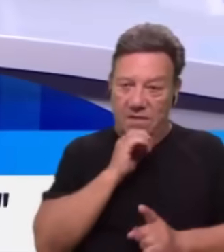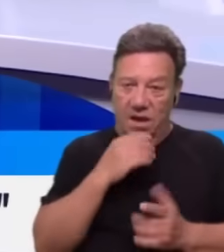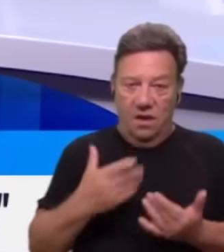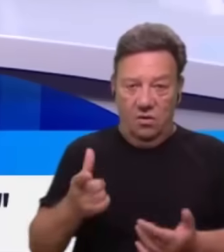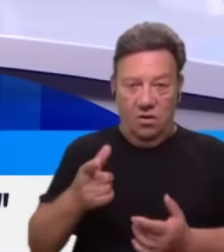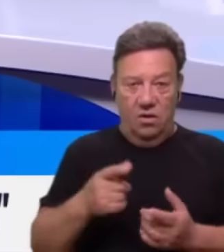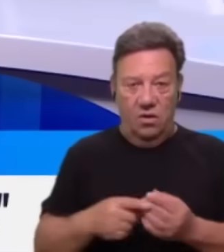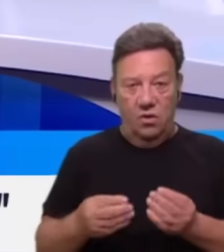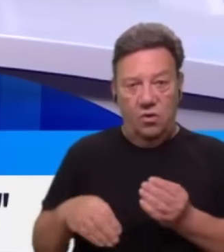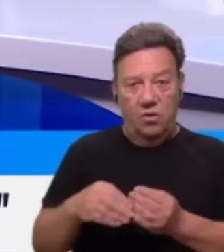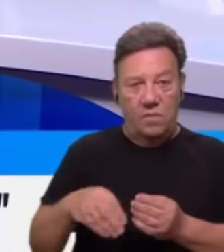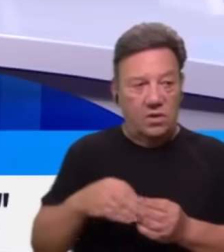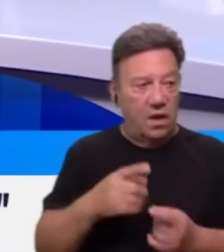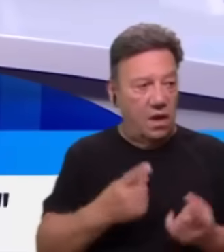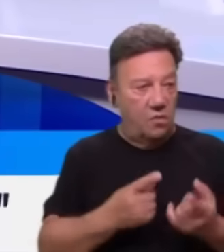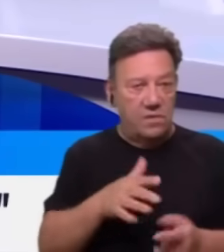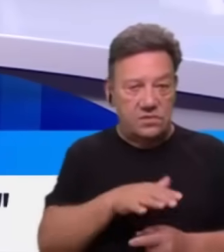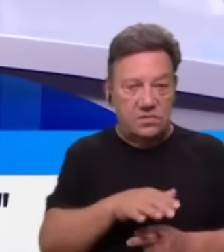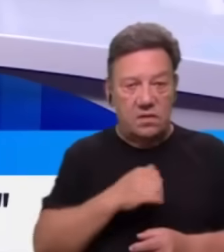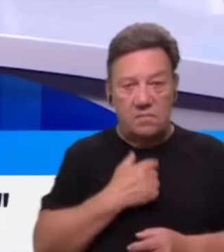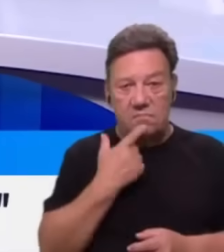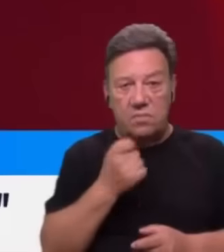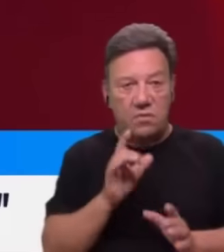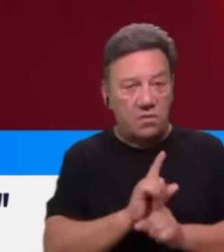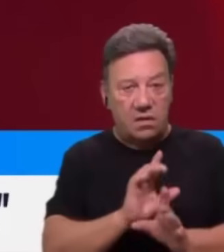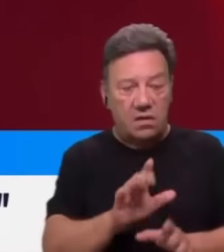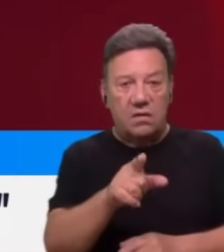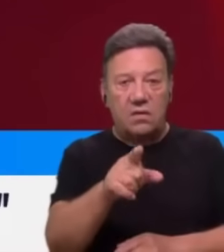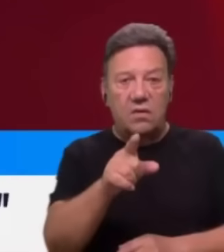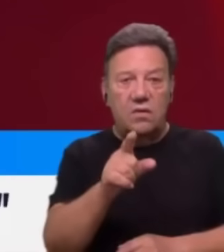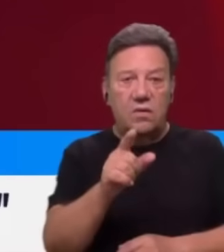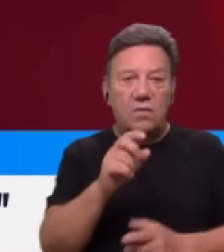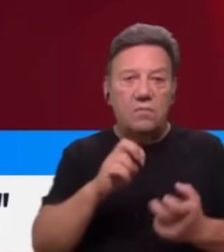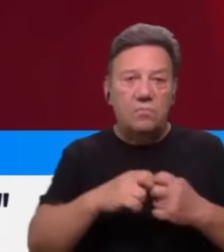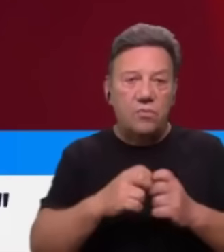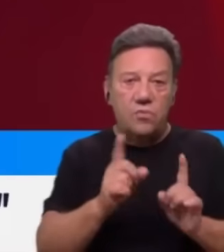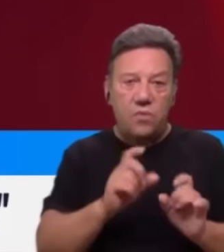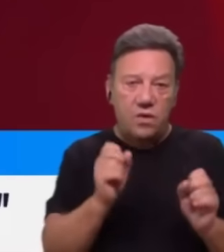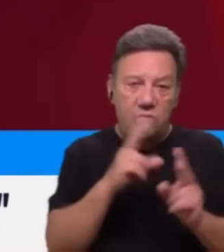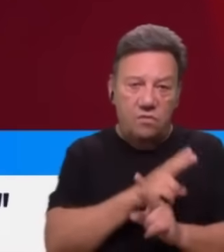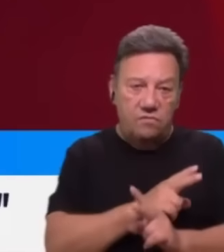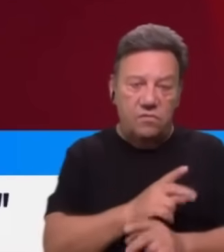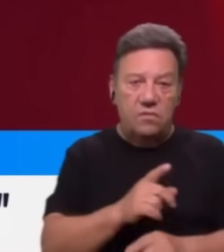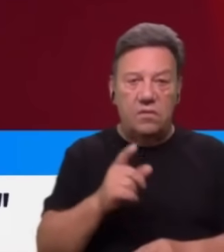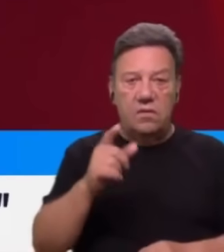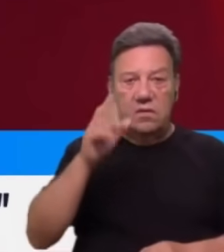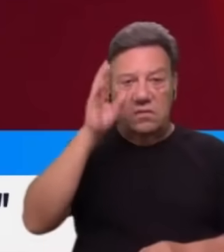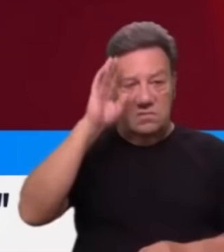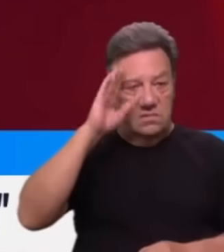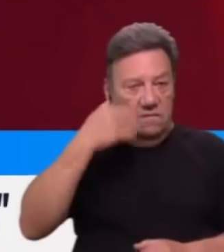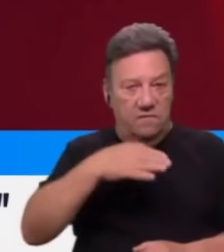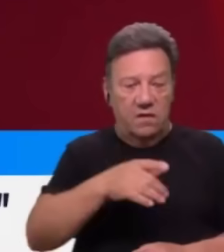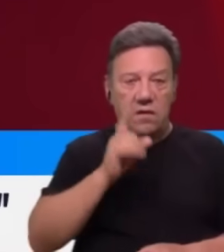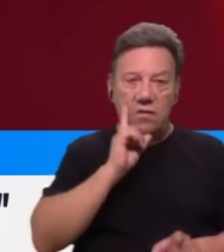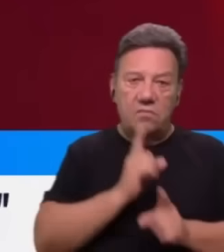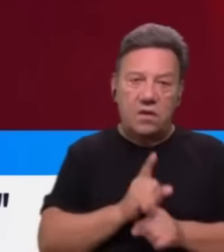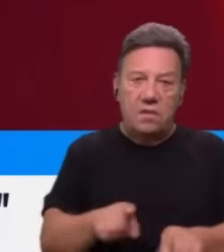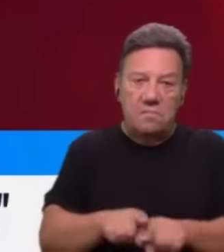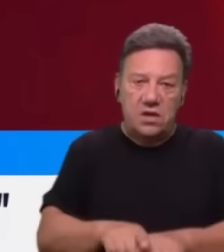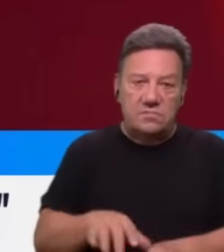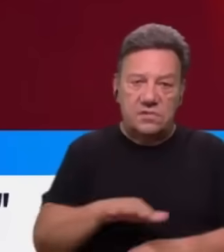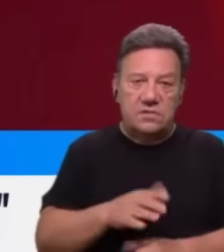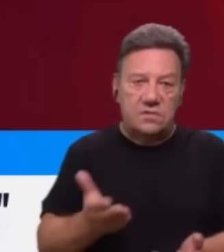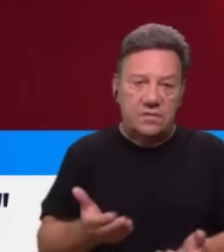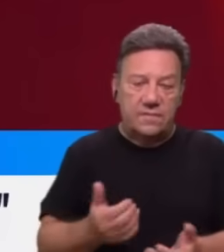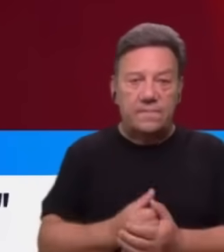comentar algumas dessas situações a minha pergunta é o problema não é novo é previsível e continuamos na mesma situação